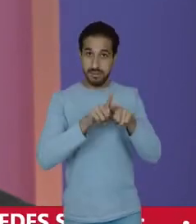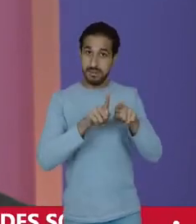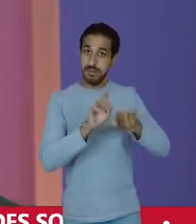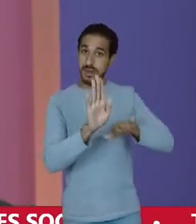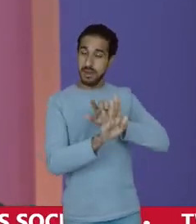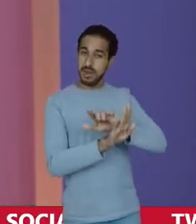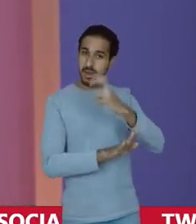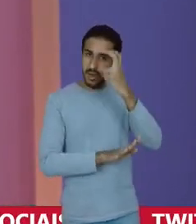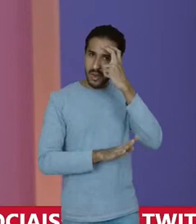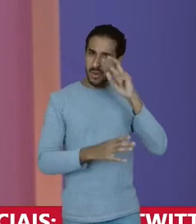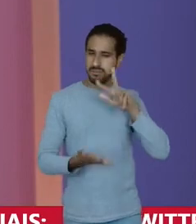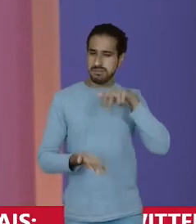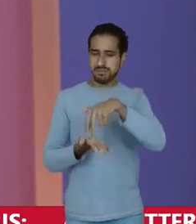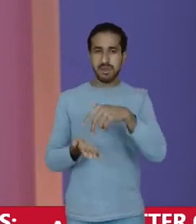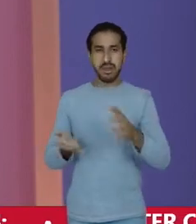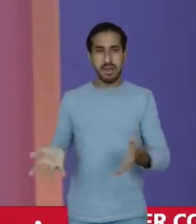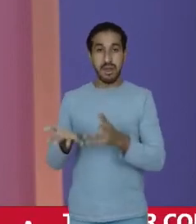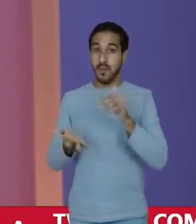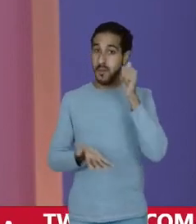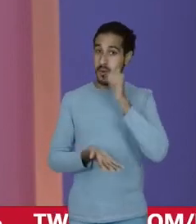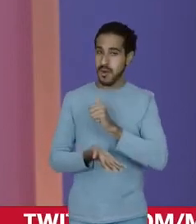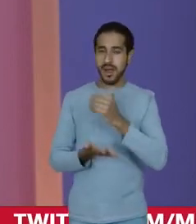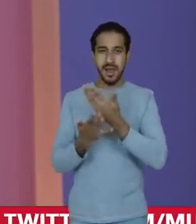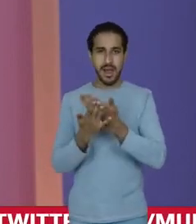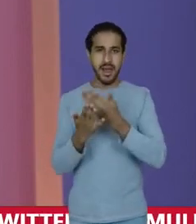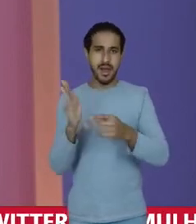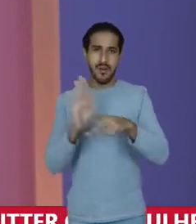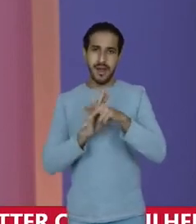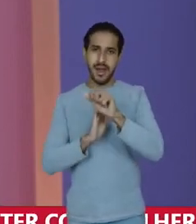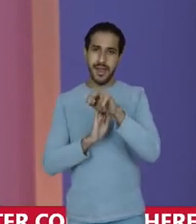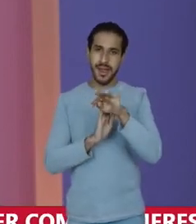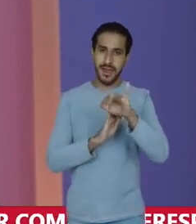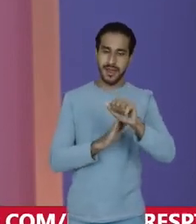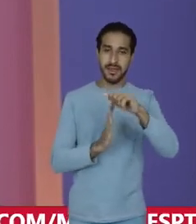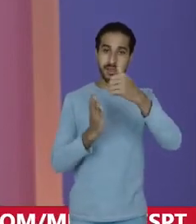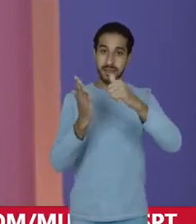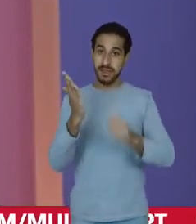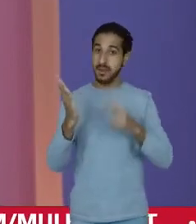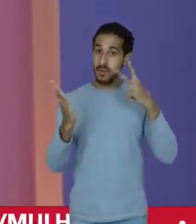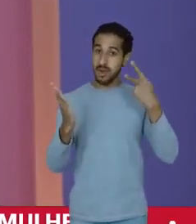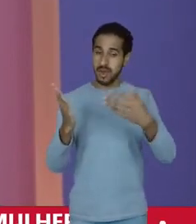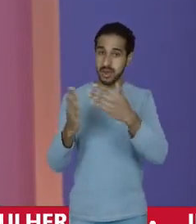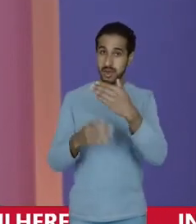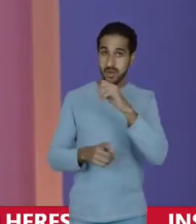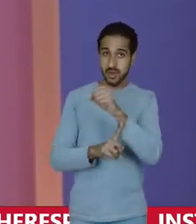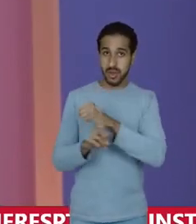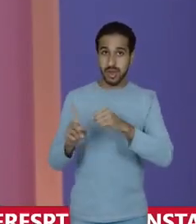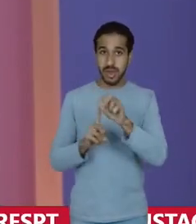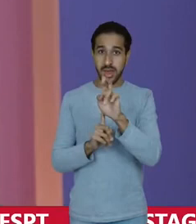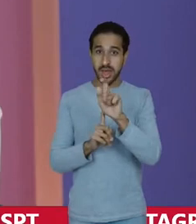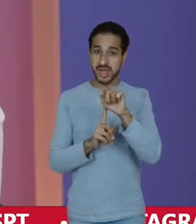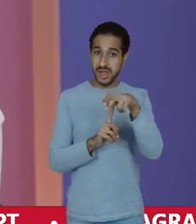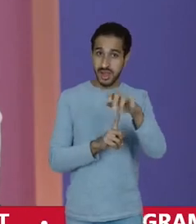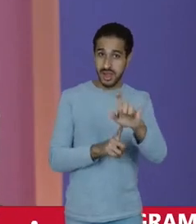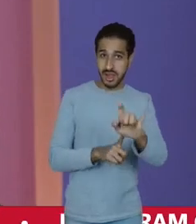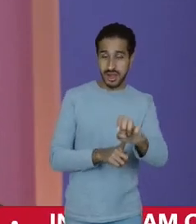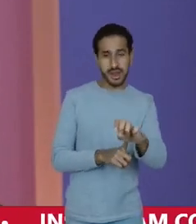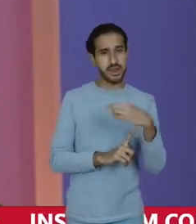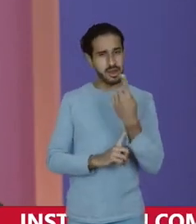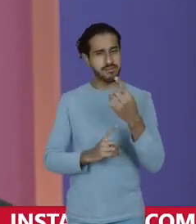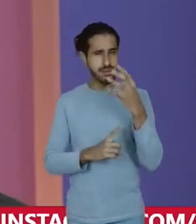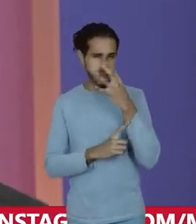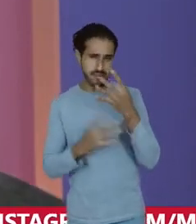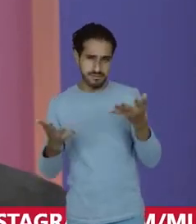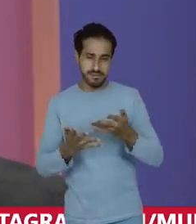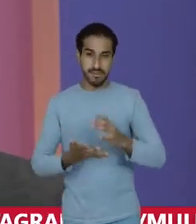da cultura na emancipação das mulheres. Aula feita pela analista de políticas sociais, Regilane Fernandes. Nós vamos